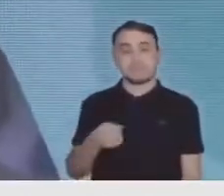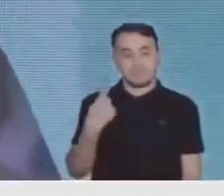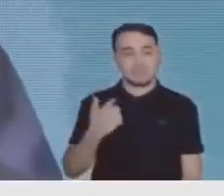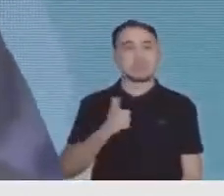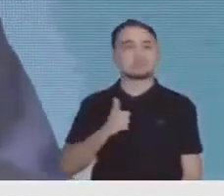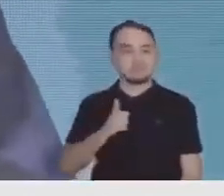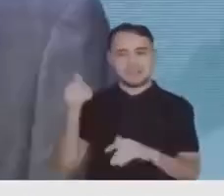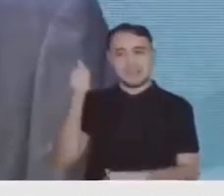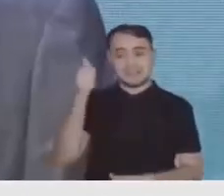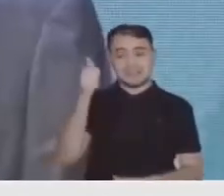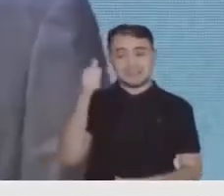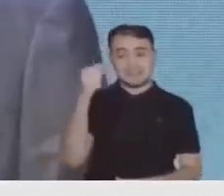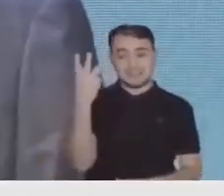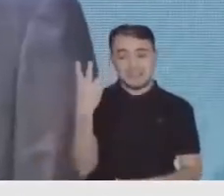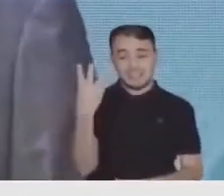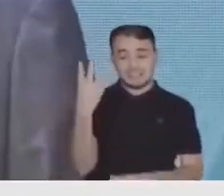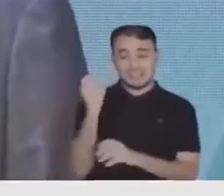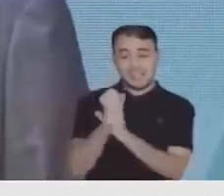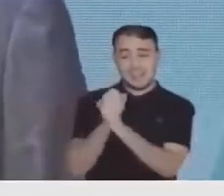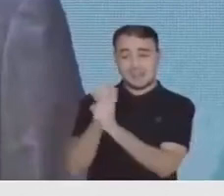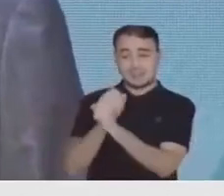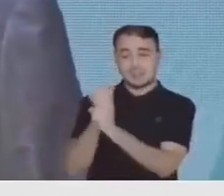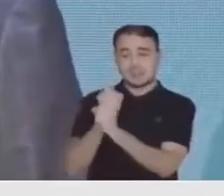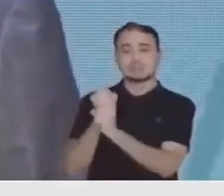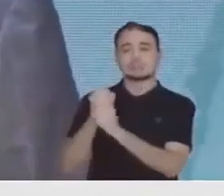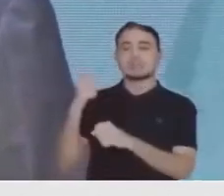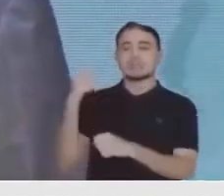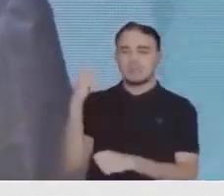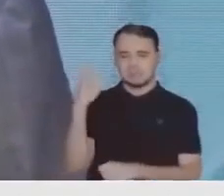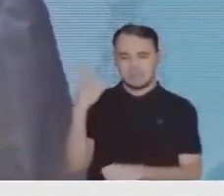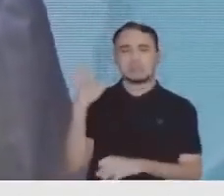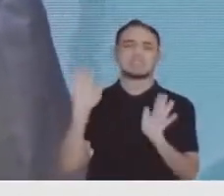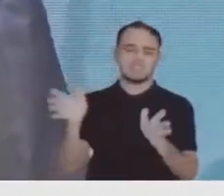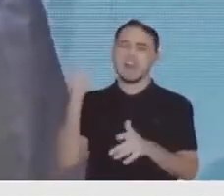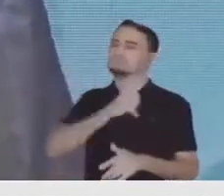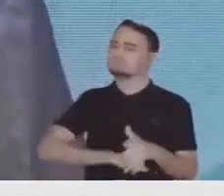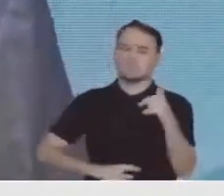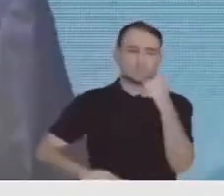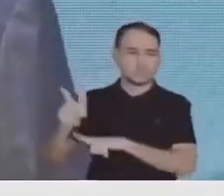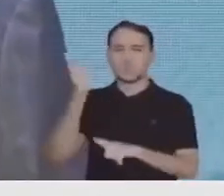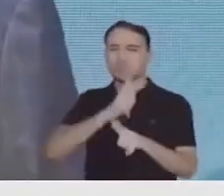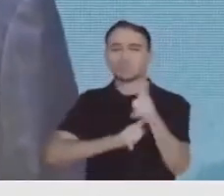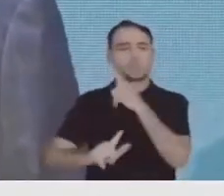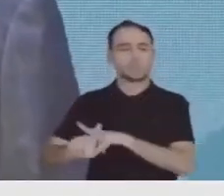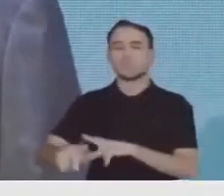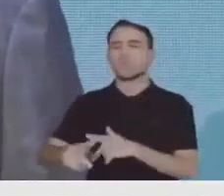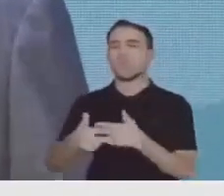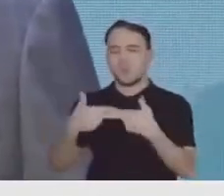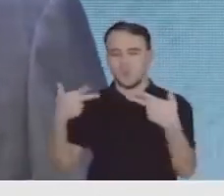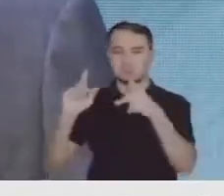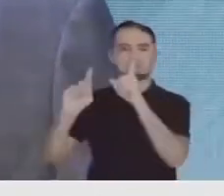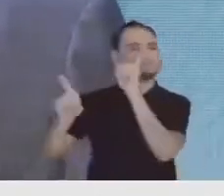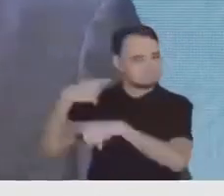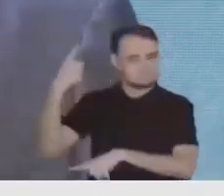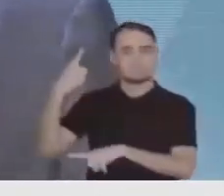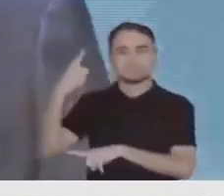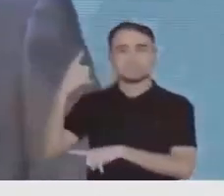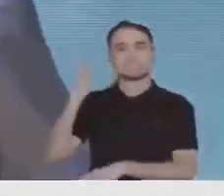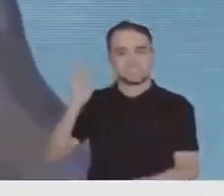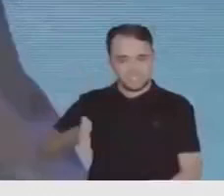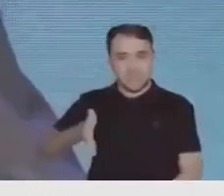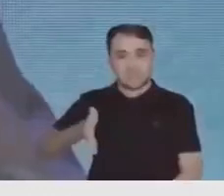que a gente possa ter foram tantos acertos que os conservadores deste país se viram